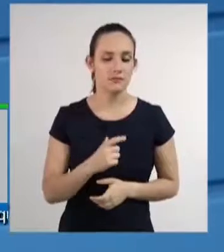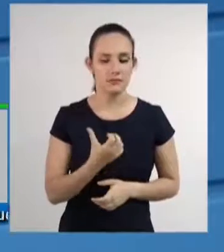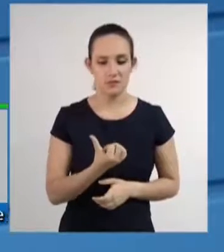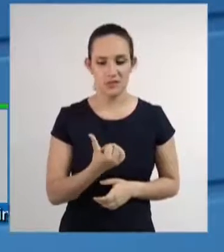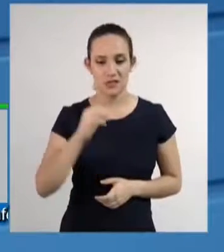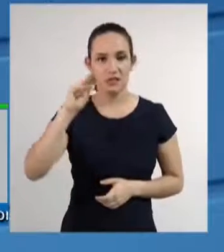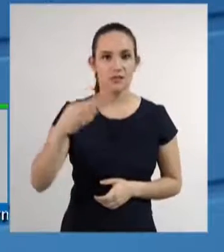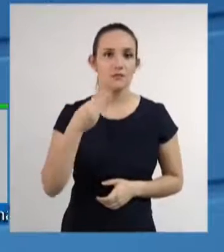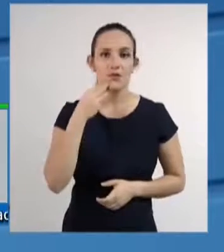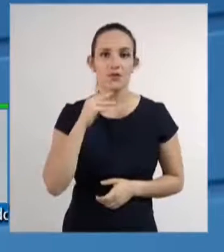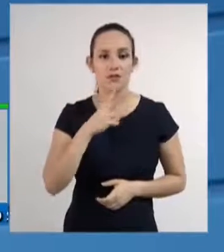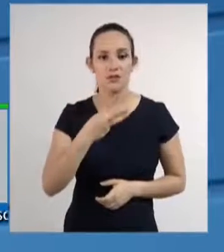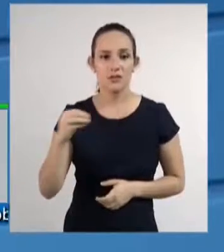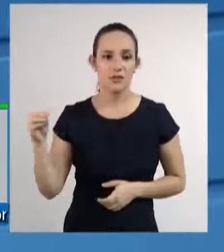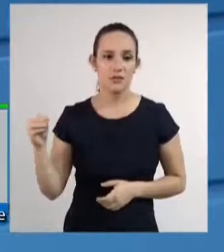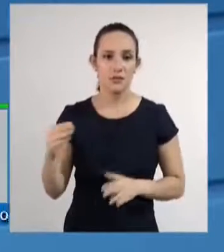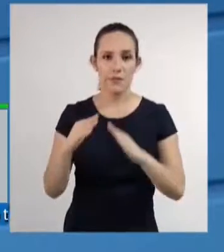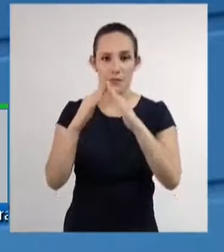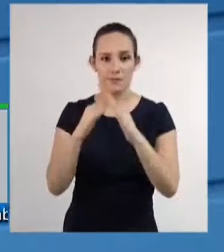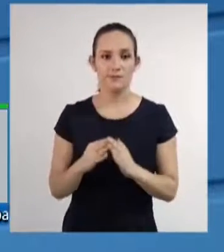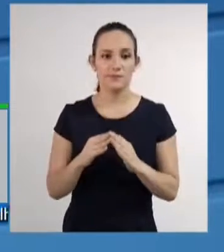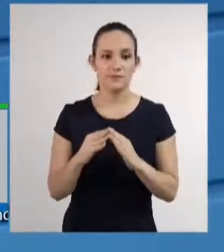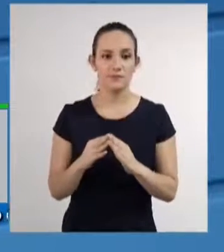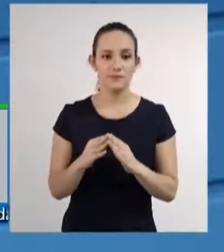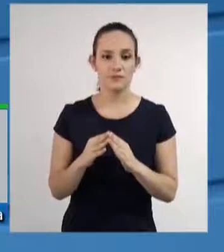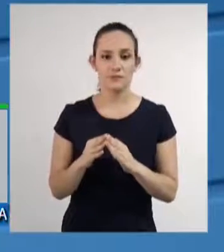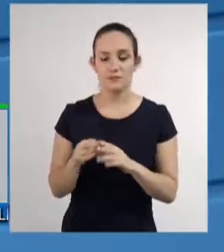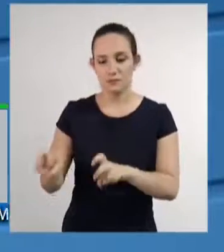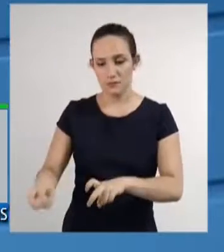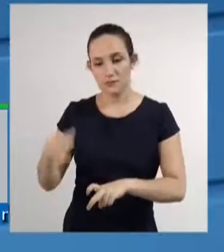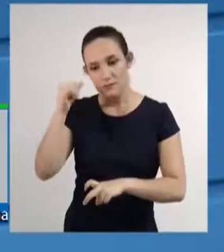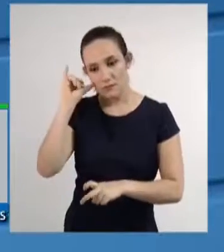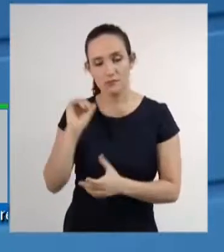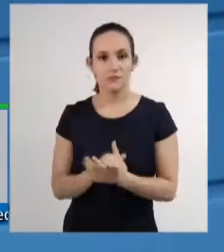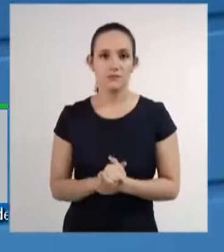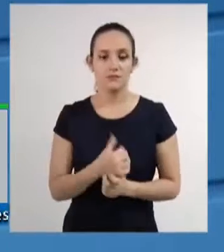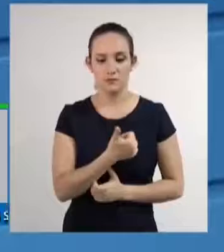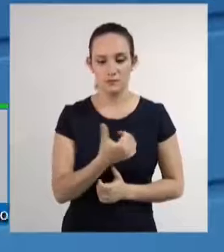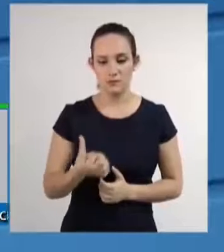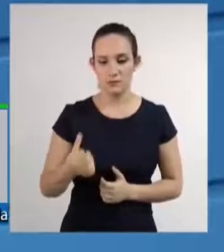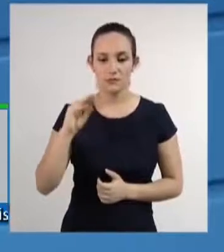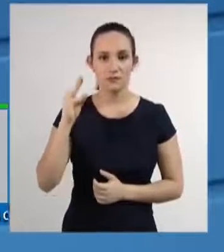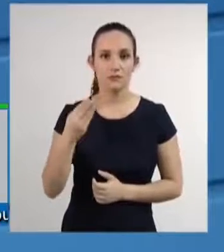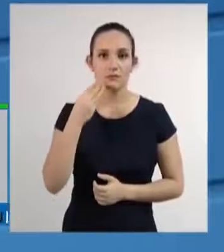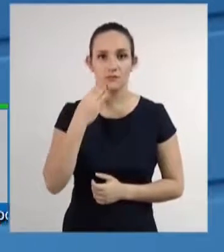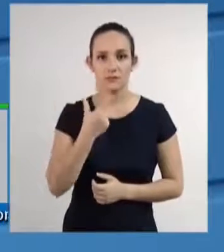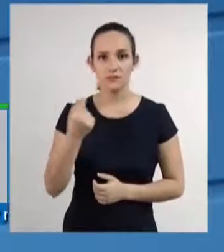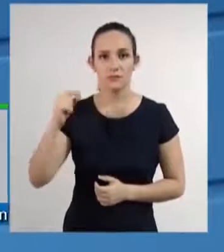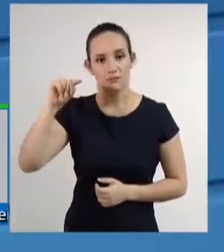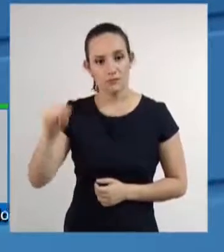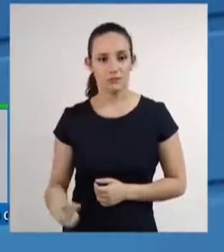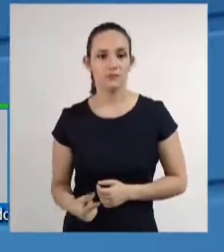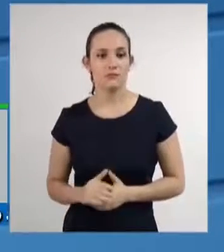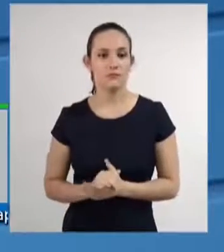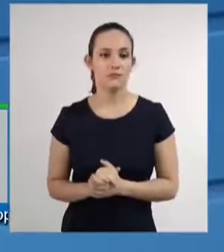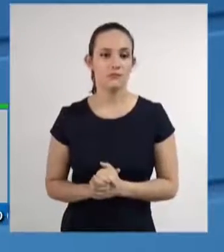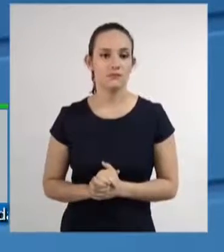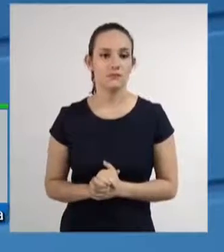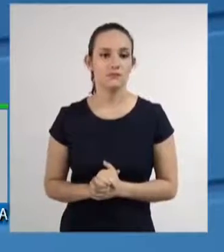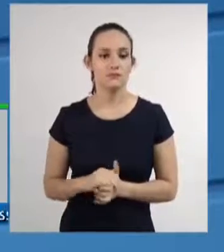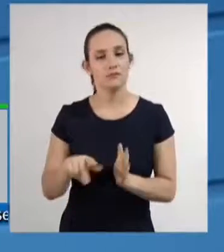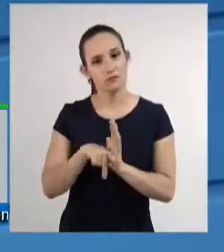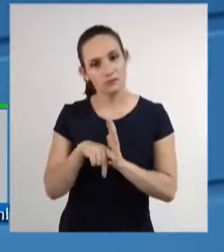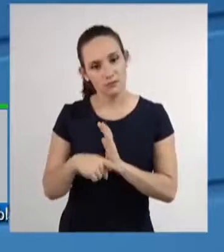6 milhões e 300 residem na zona rural. 16 milhões e 200 mil